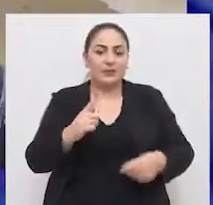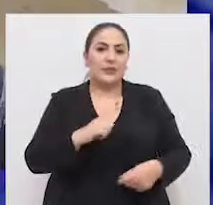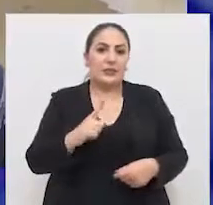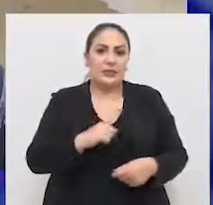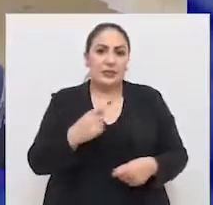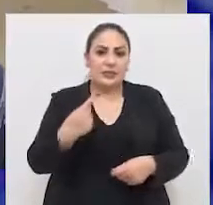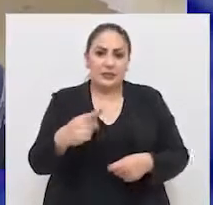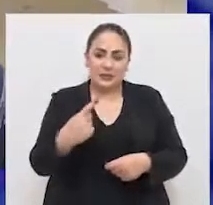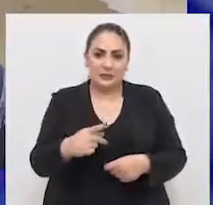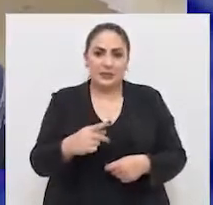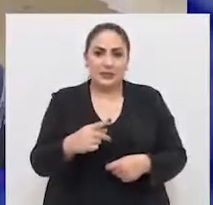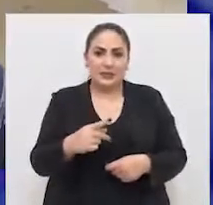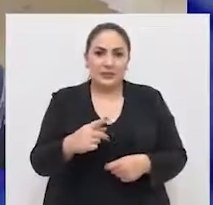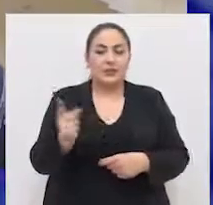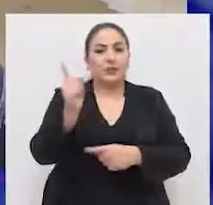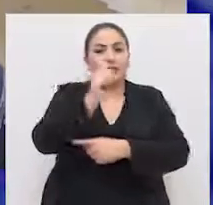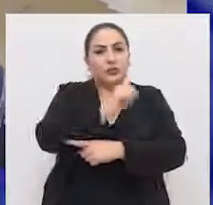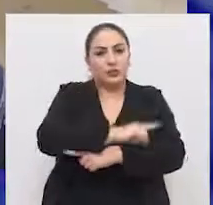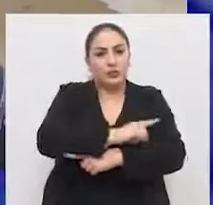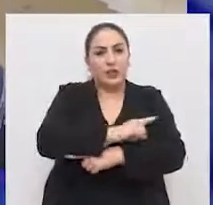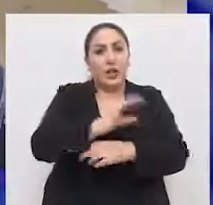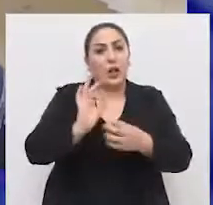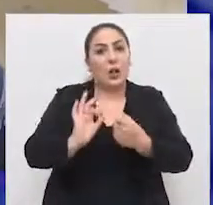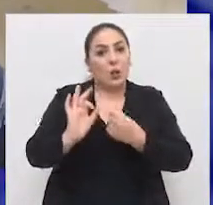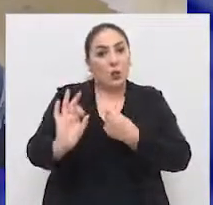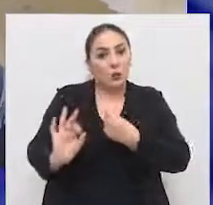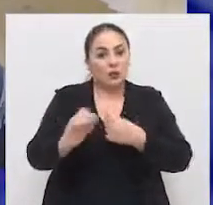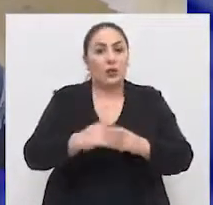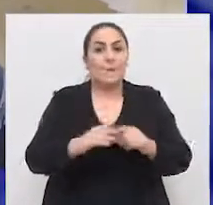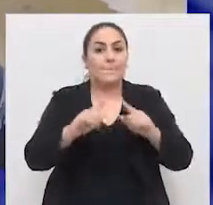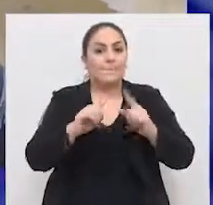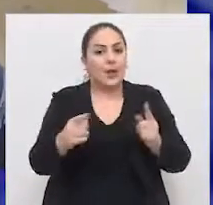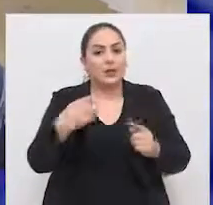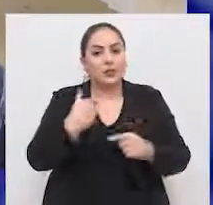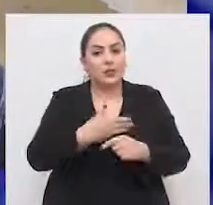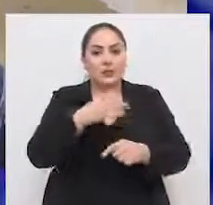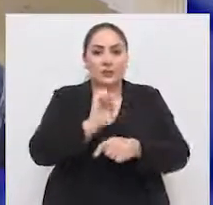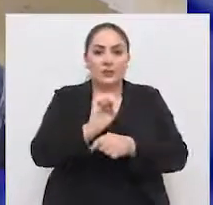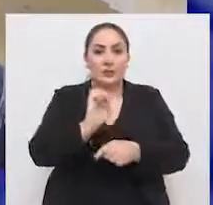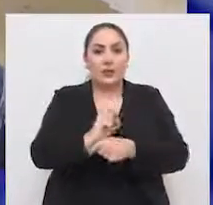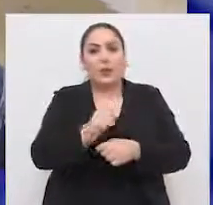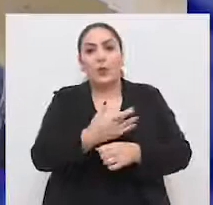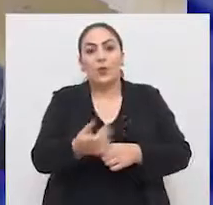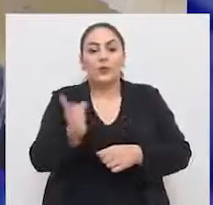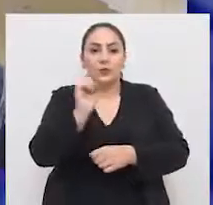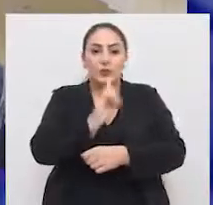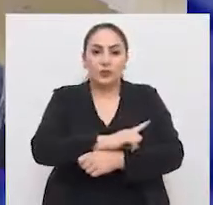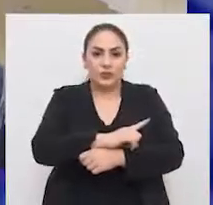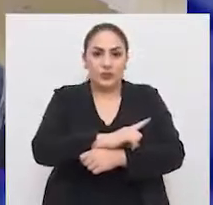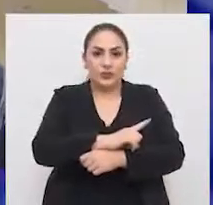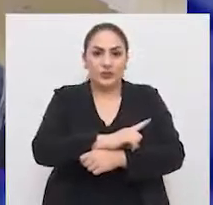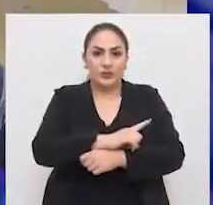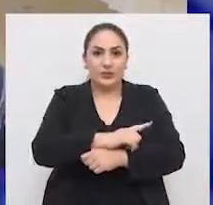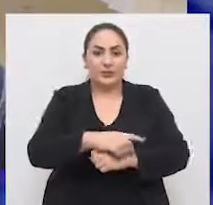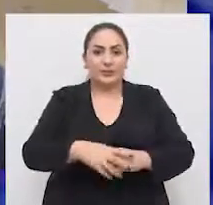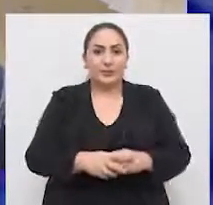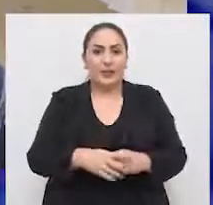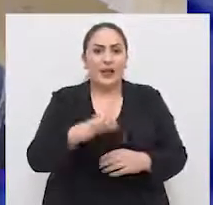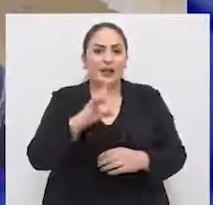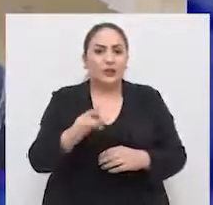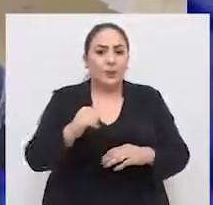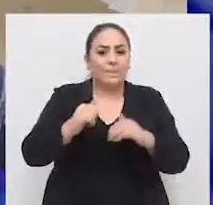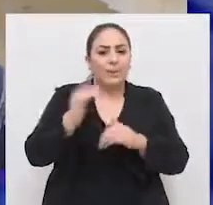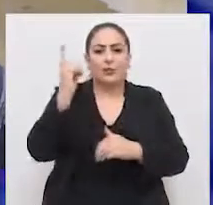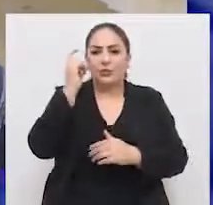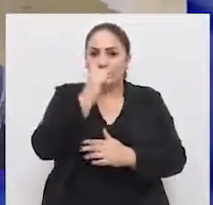esses, né, por esses dias assim, longe, né? Mas tu aguardar tantos dias assim, foi... Cada dia